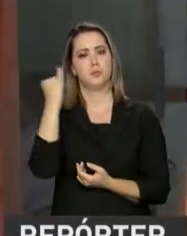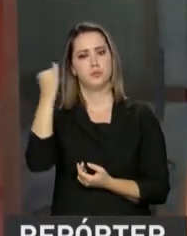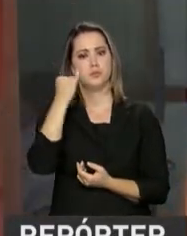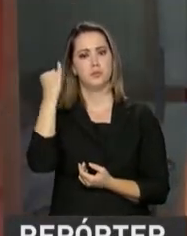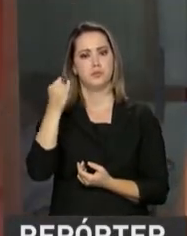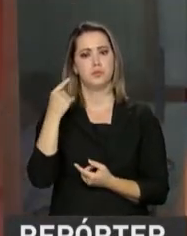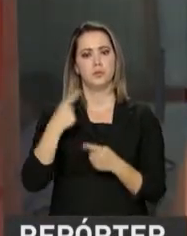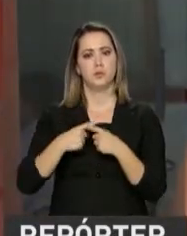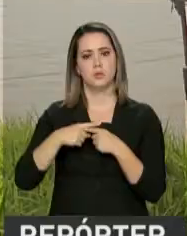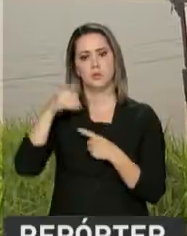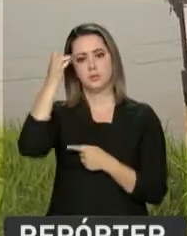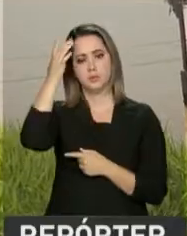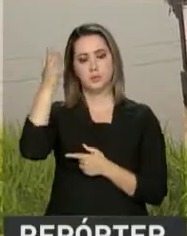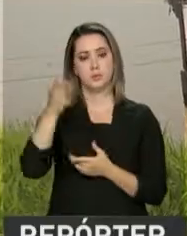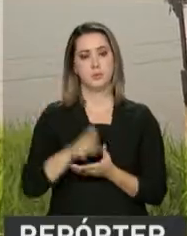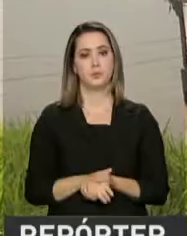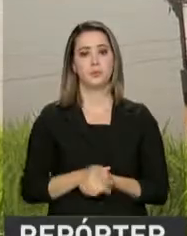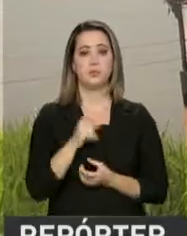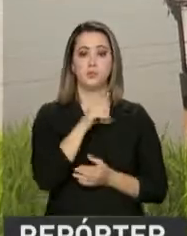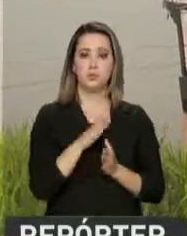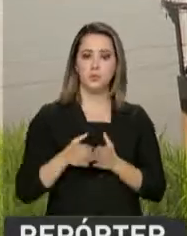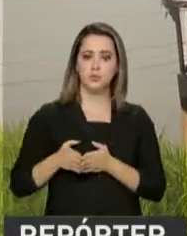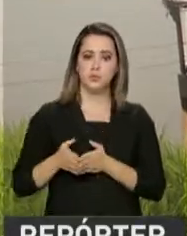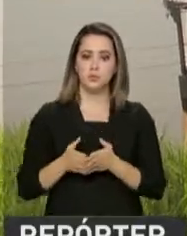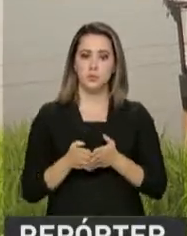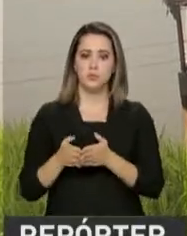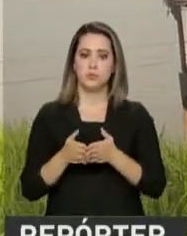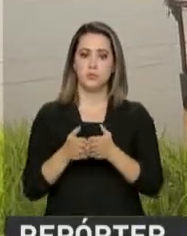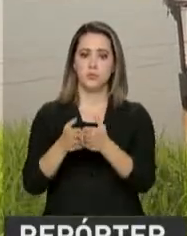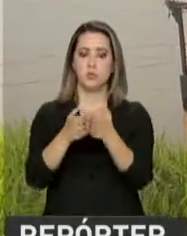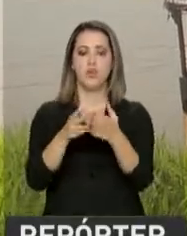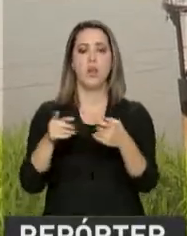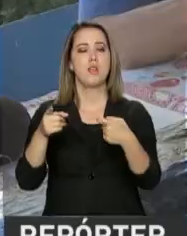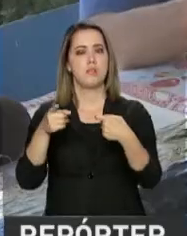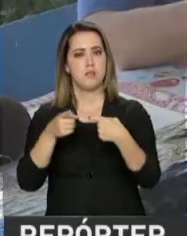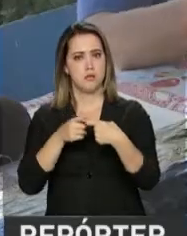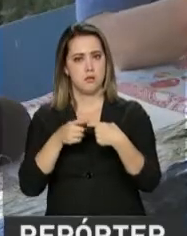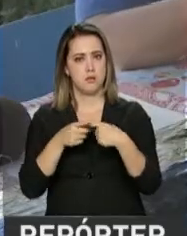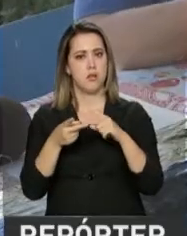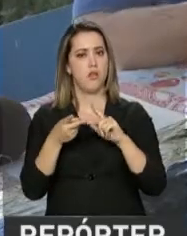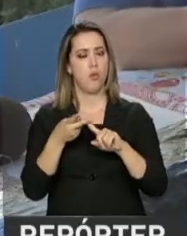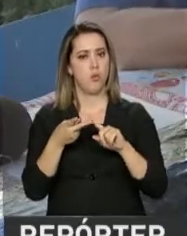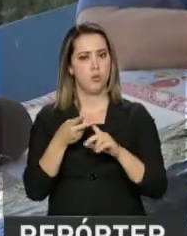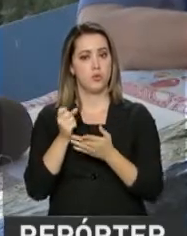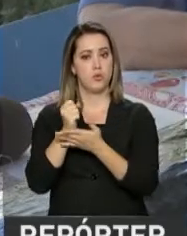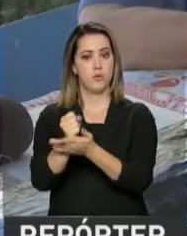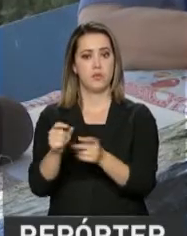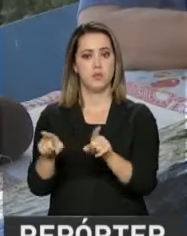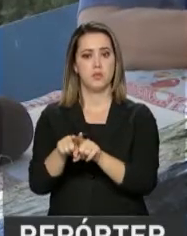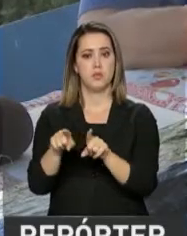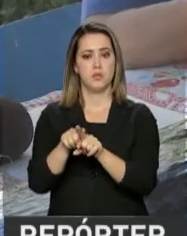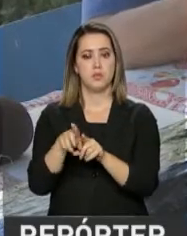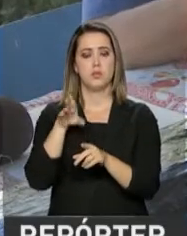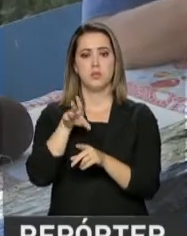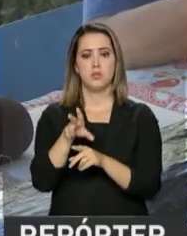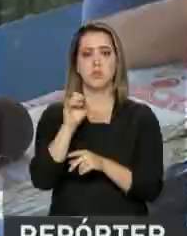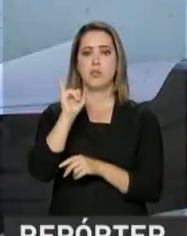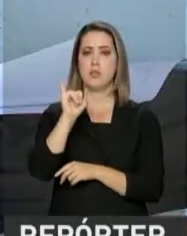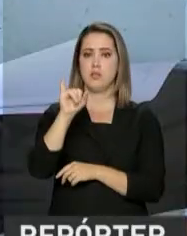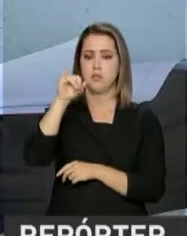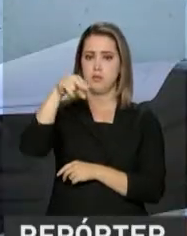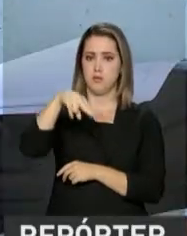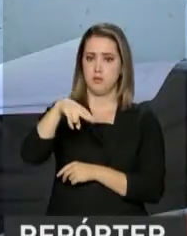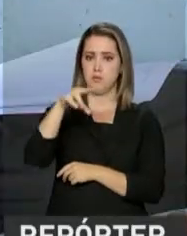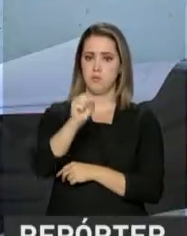da facilidade e o acesso. E os navios da Marinha não fazem apenas o atendimento de saúde. São oferecidos também serviços previdenciários.